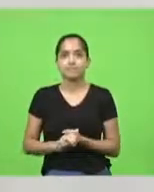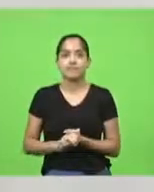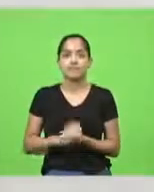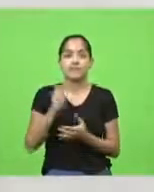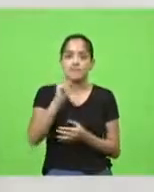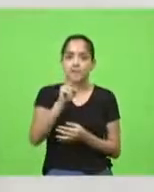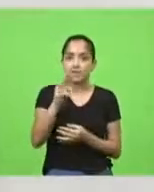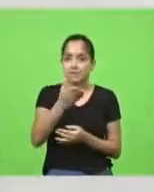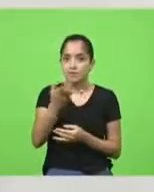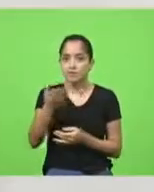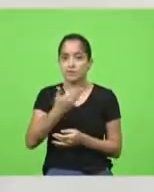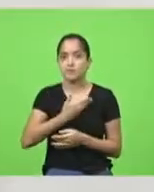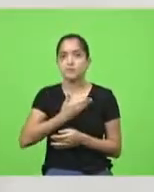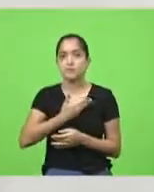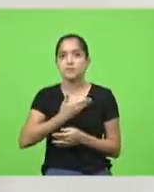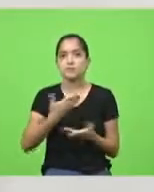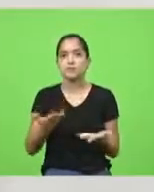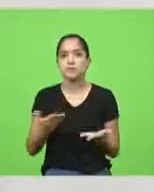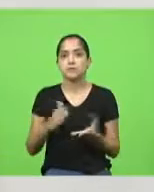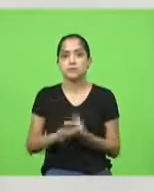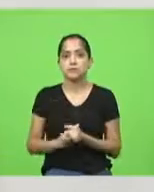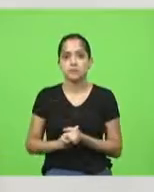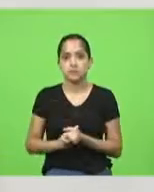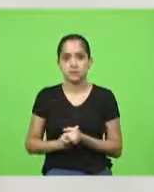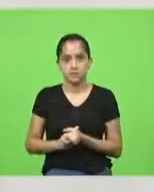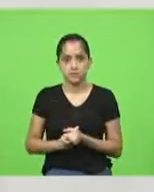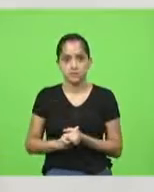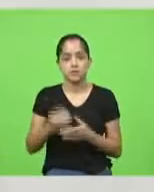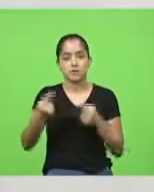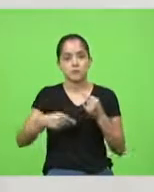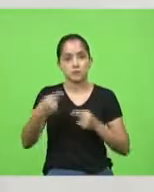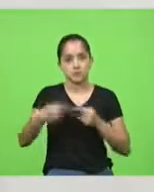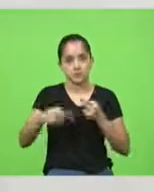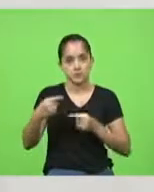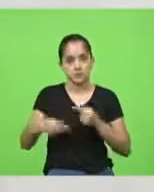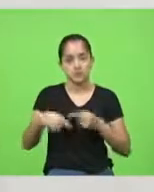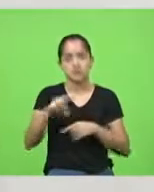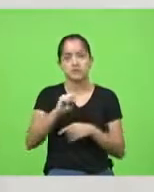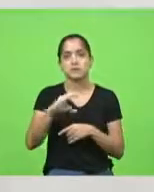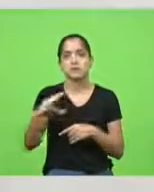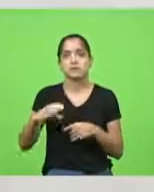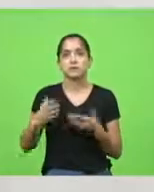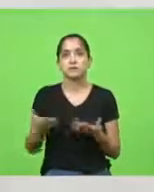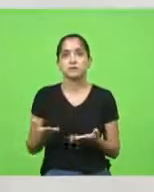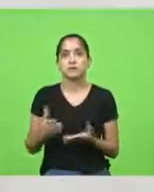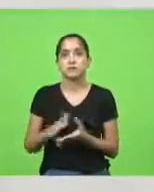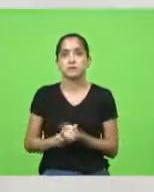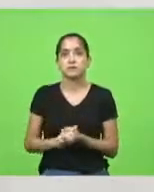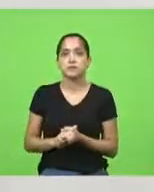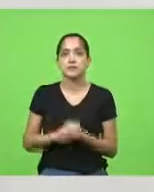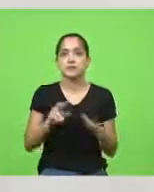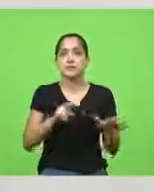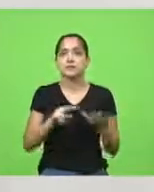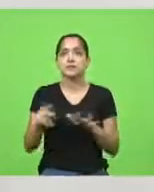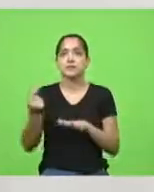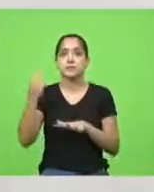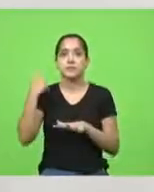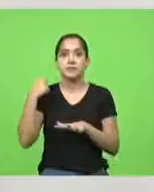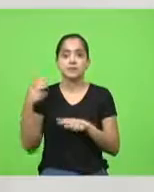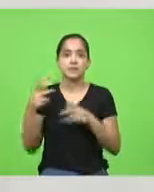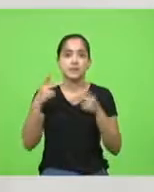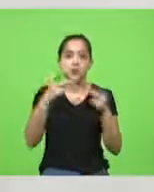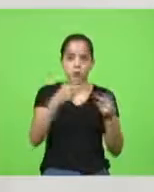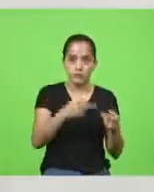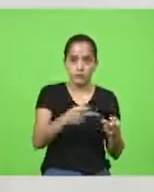amigos, né? Essa casa que é a casa do debate catarinense. E semana passada estive visitando o nosso